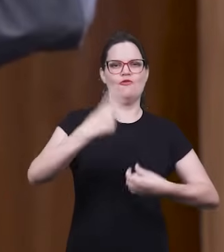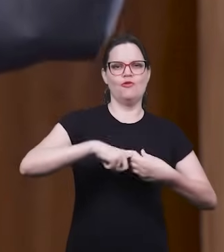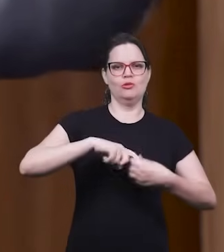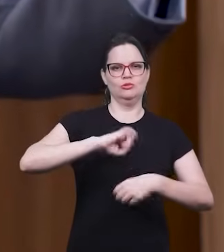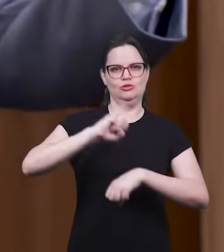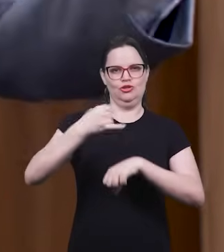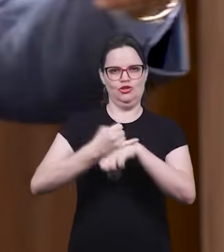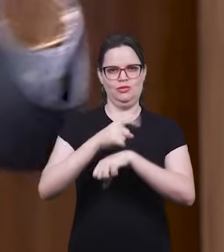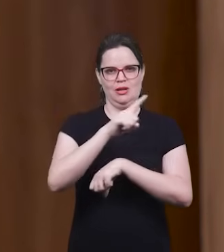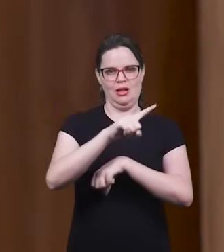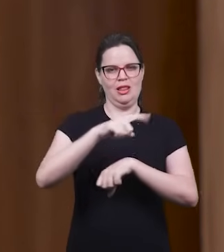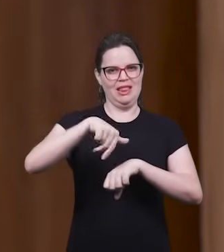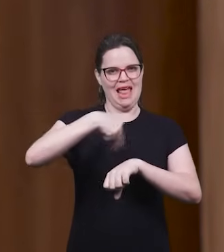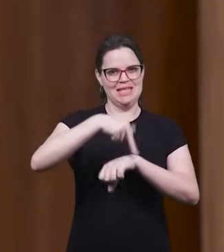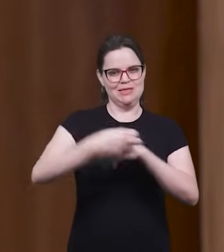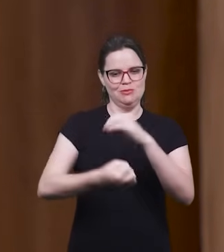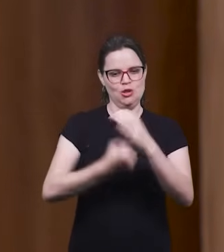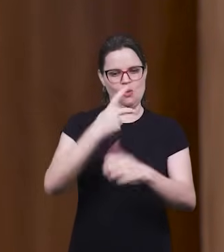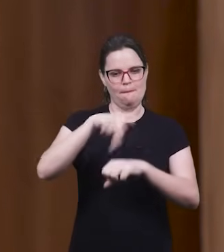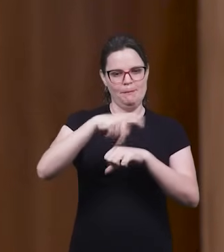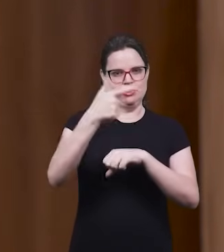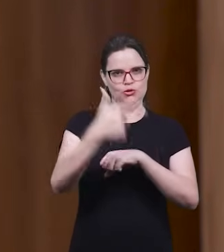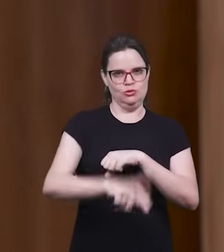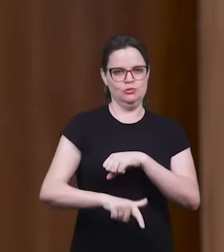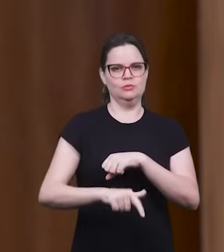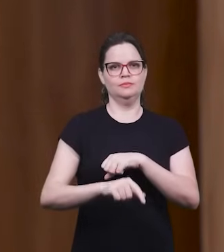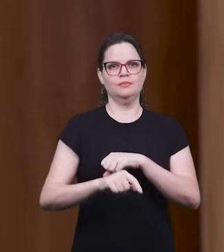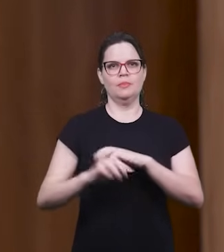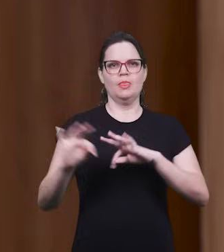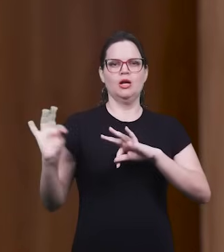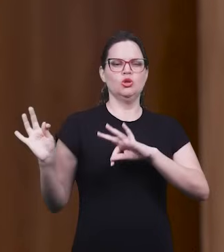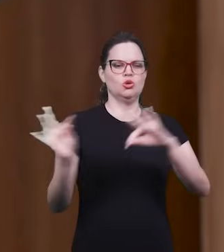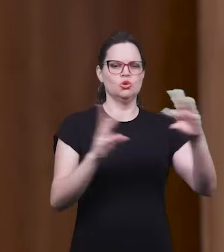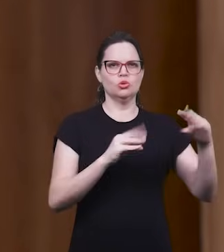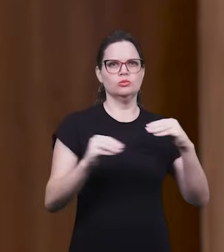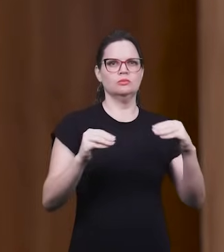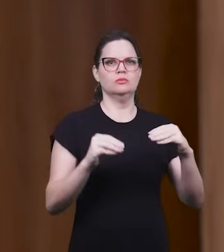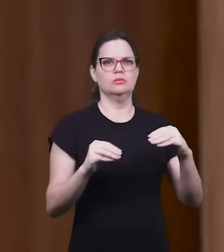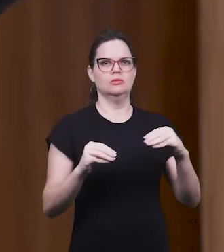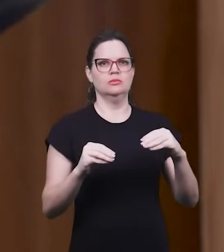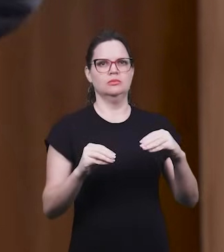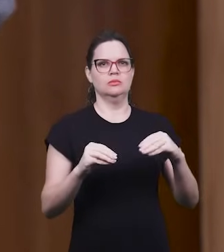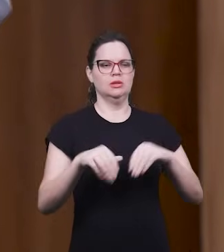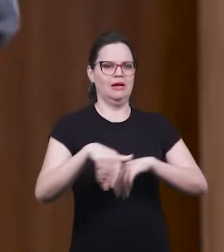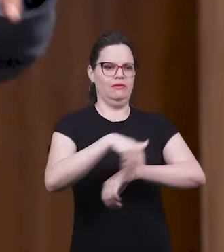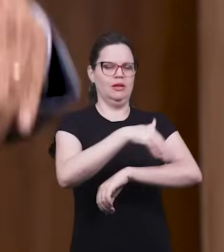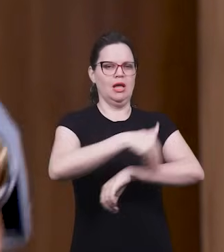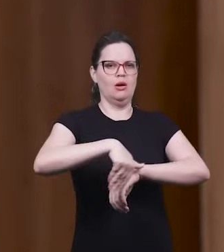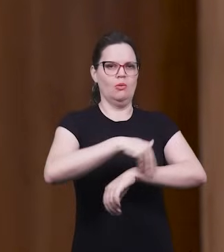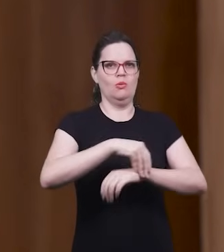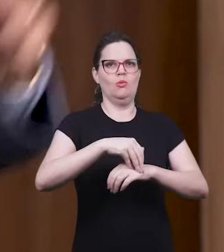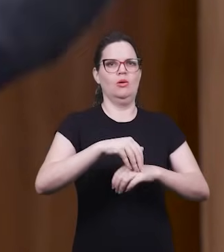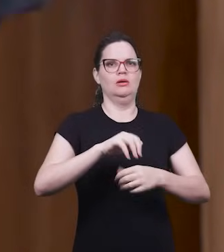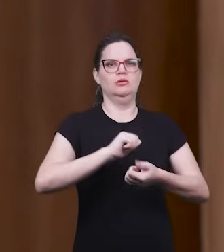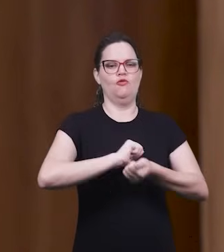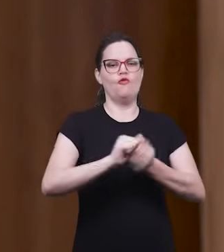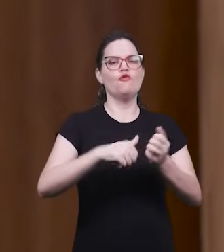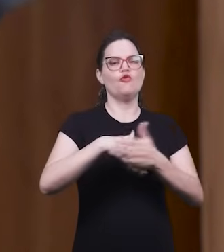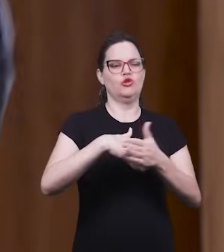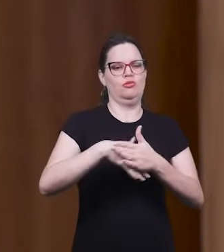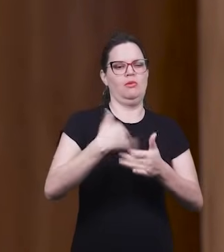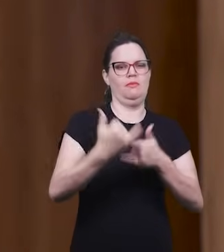se organizar como nação, ela chamou a turma, estava toda jogando pelada, né, tudo, vem